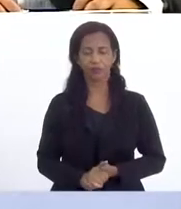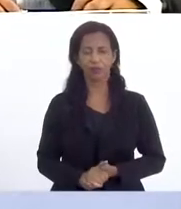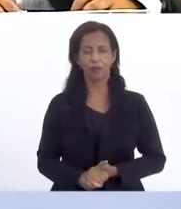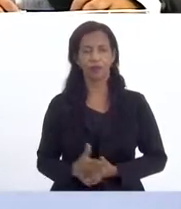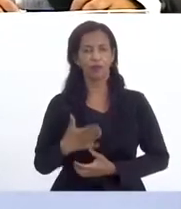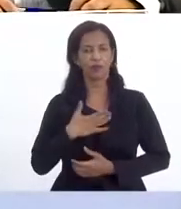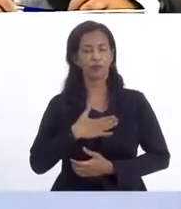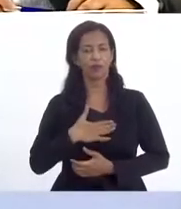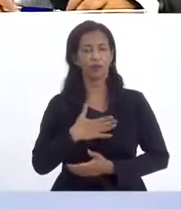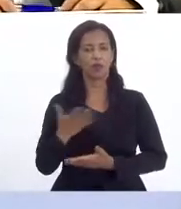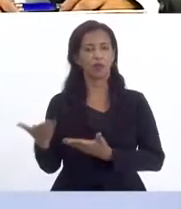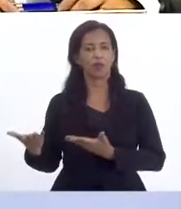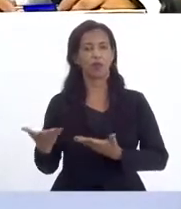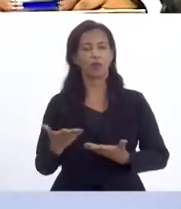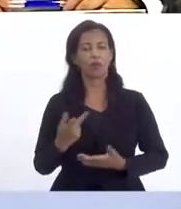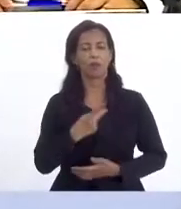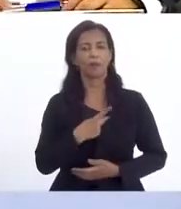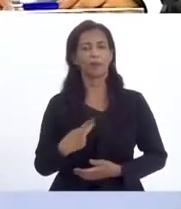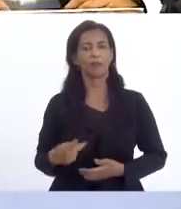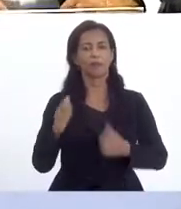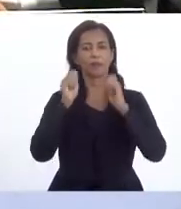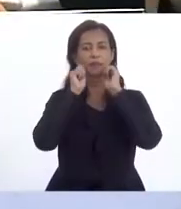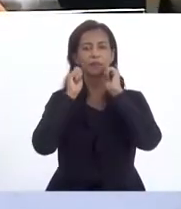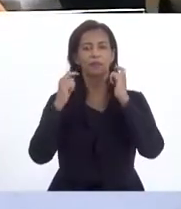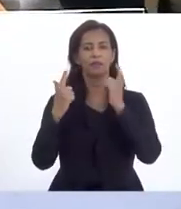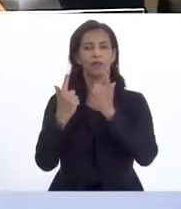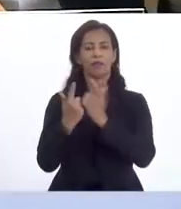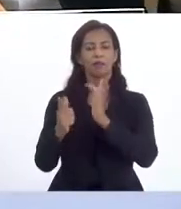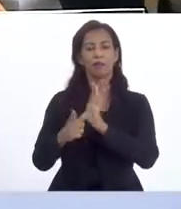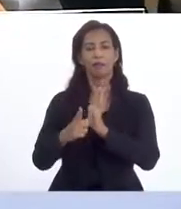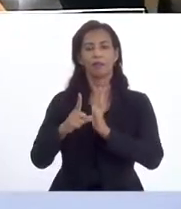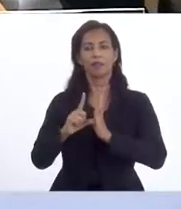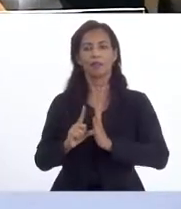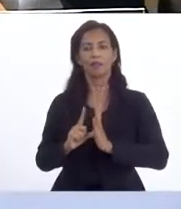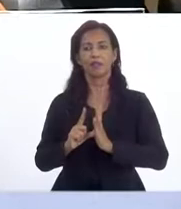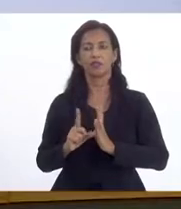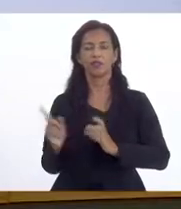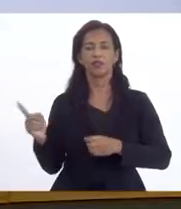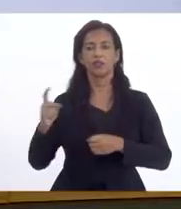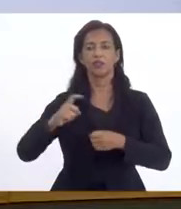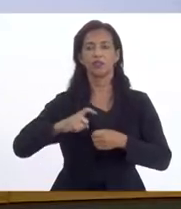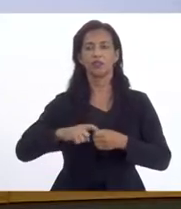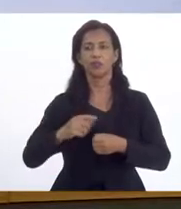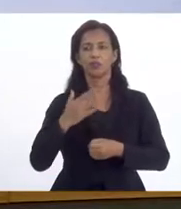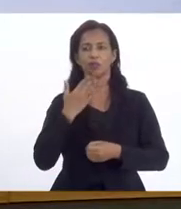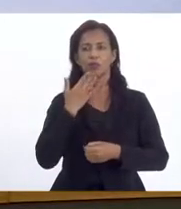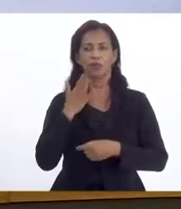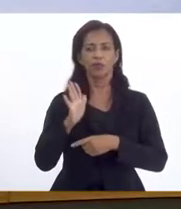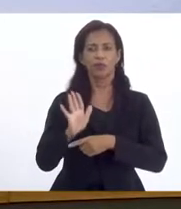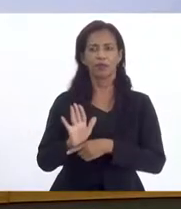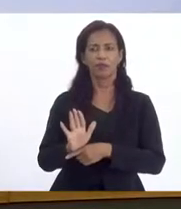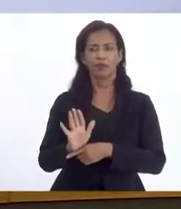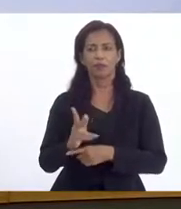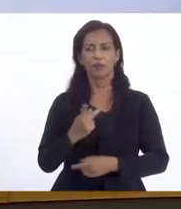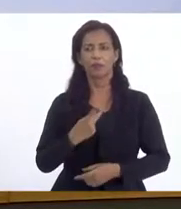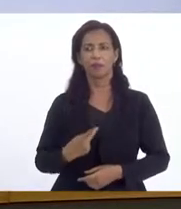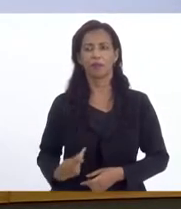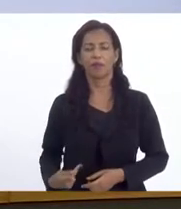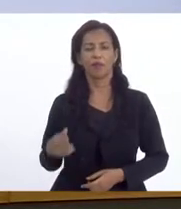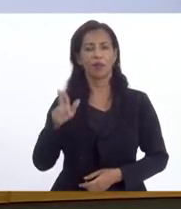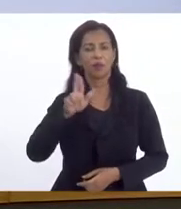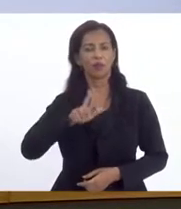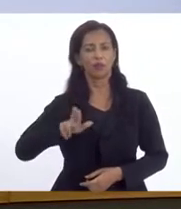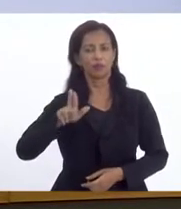gostaríamos de passar a palavra para o presidente da Alerj, mas antes disso, eu gostaria de fazer a apresentação do presidente em relação à